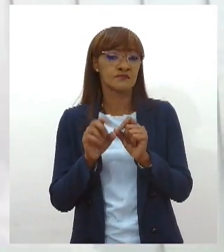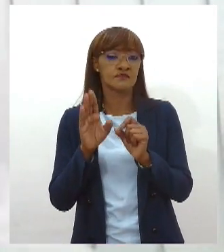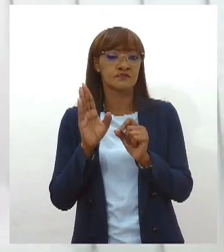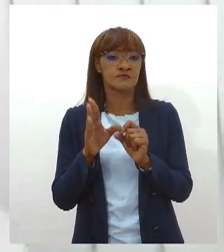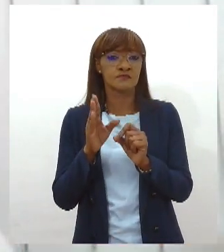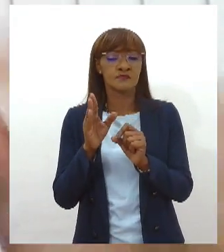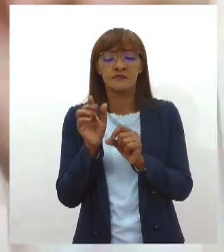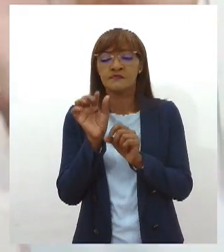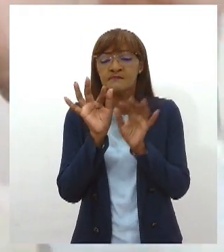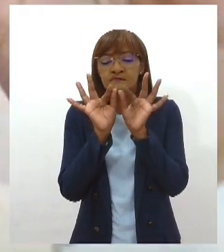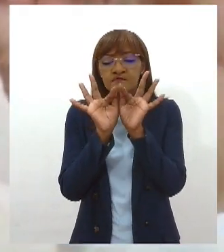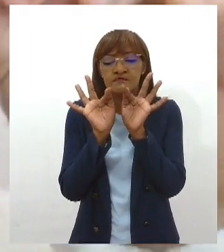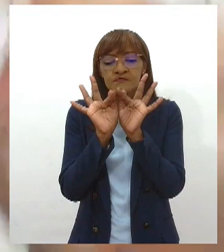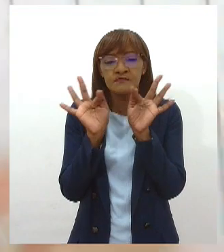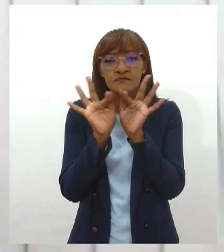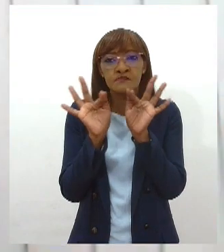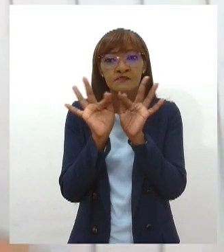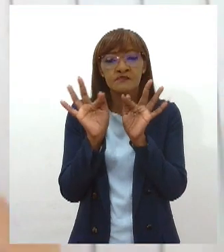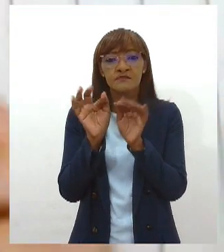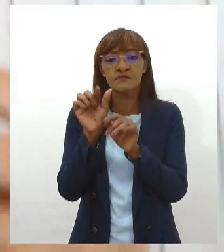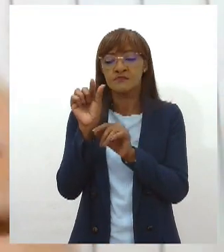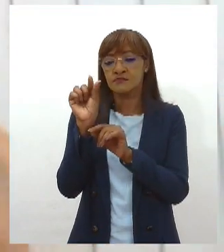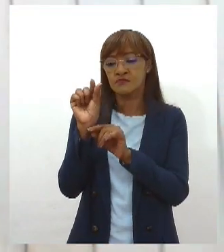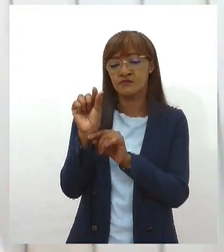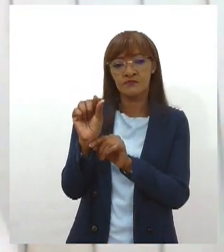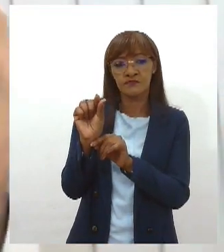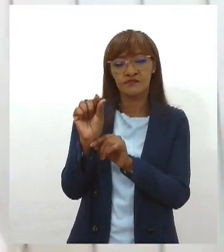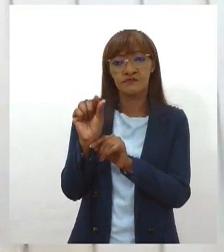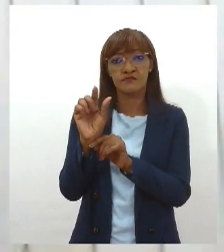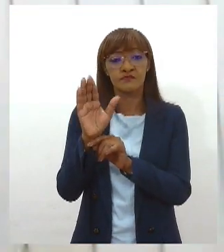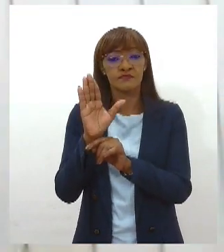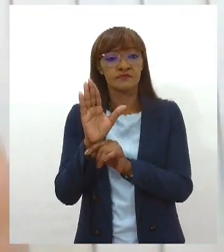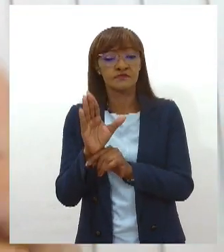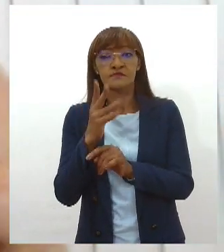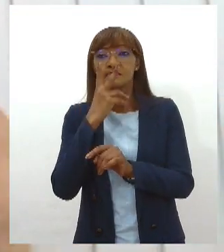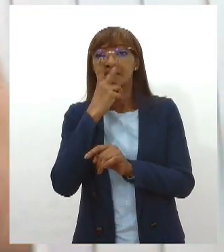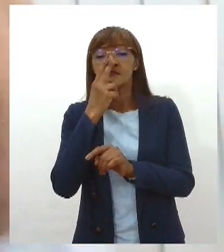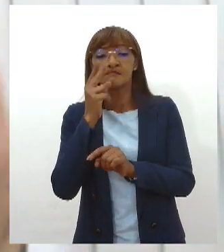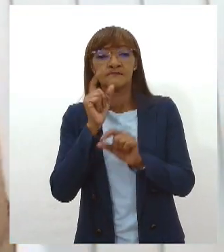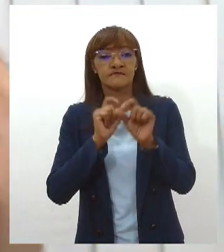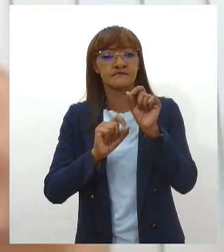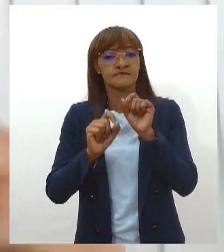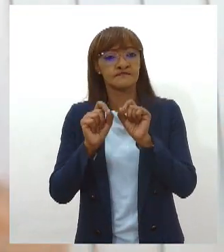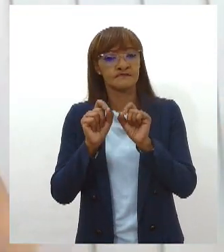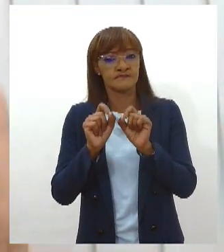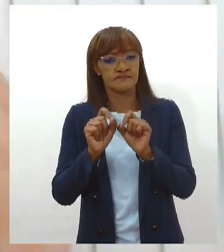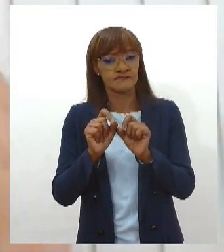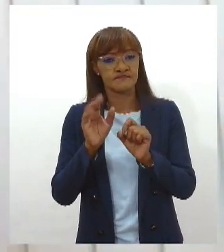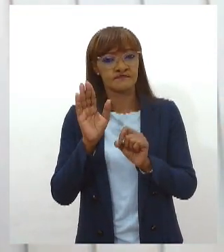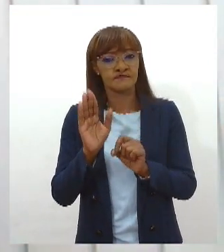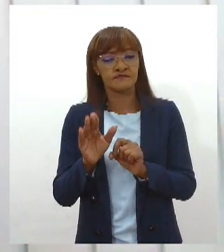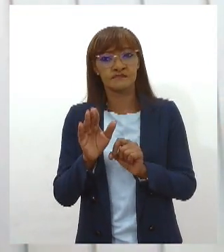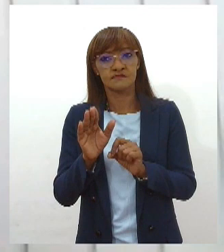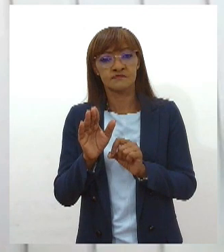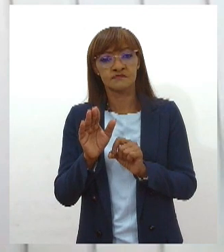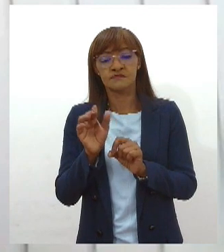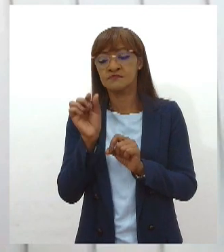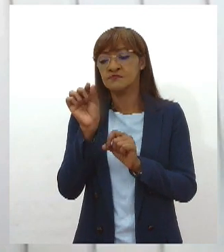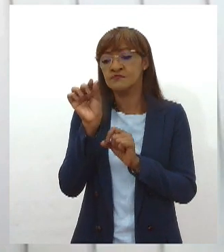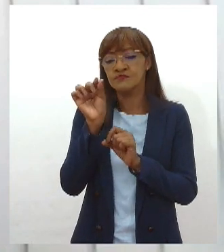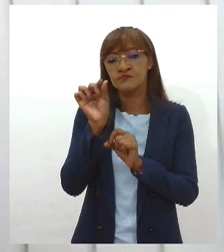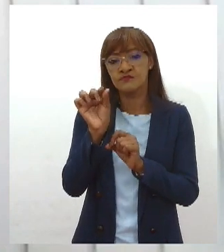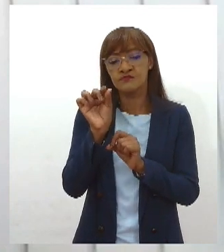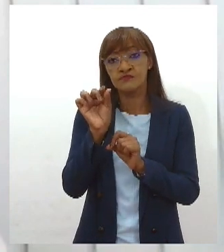pequena, que geralmente é um pólipo, né, que parece, vamos dizer assim, uma verruguinha no intestino, é um pólipo, e